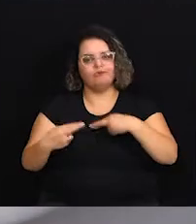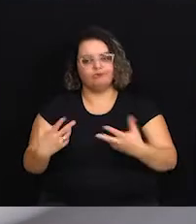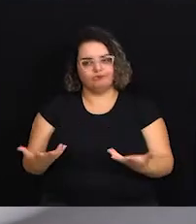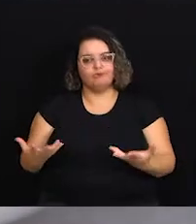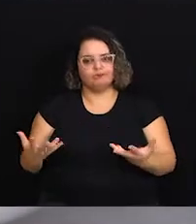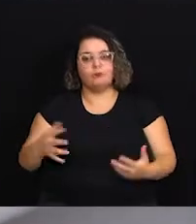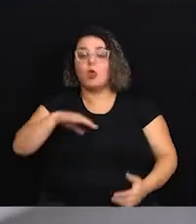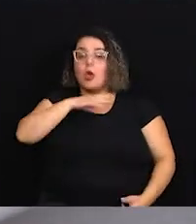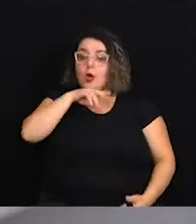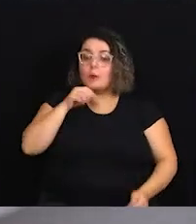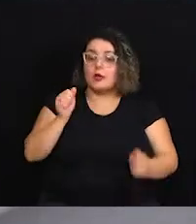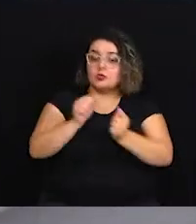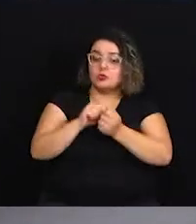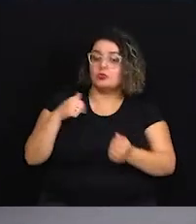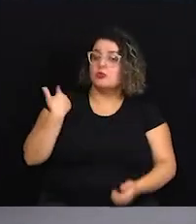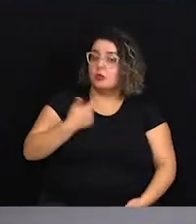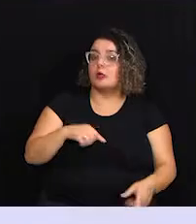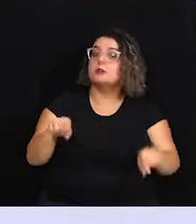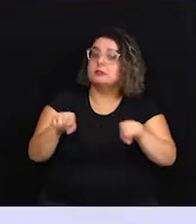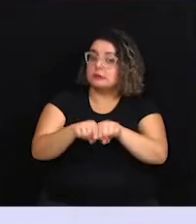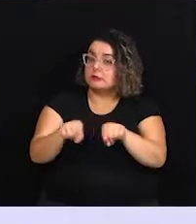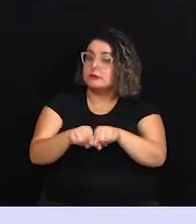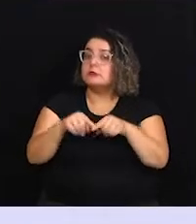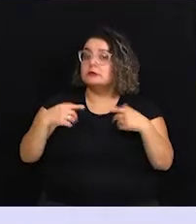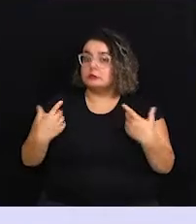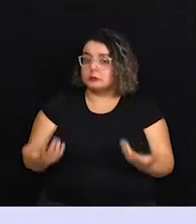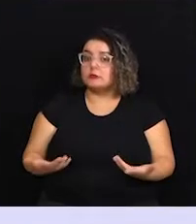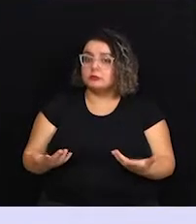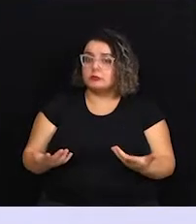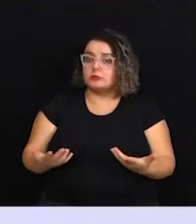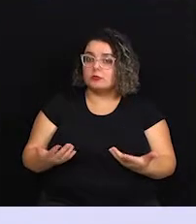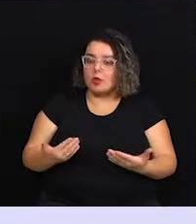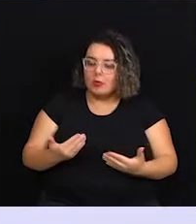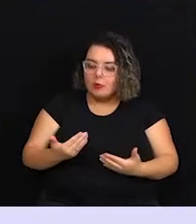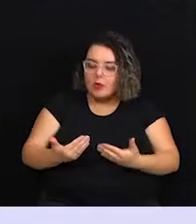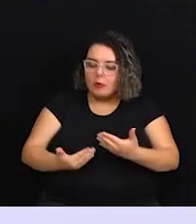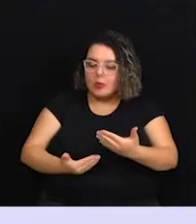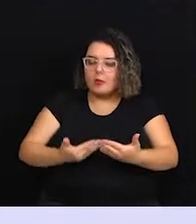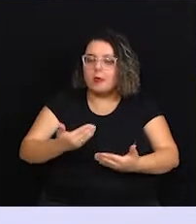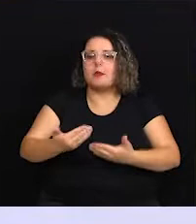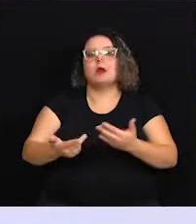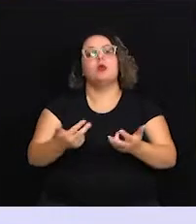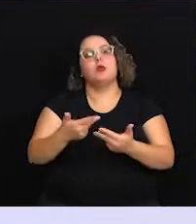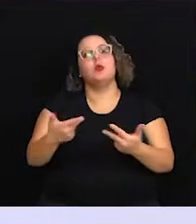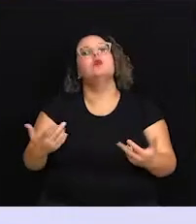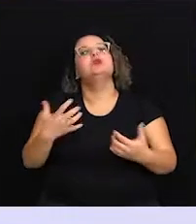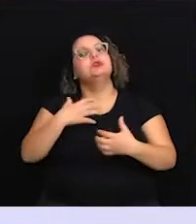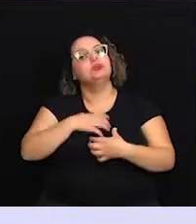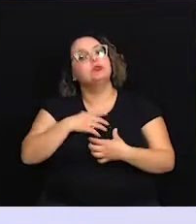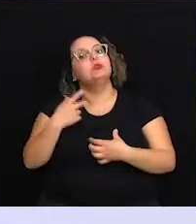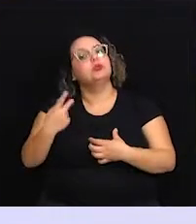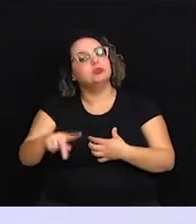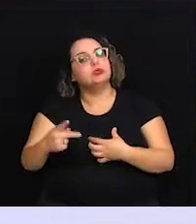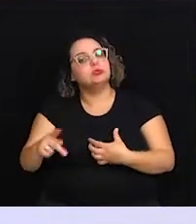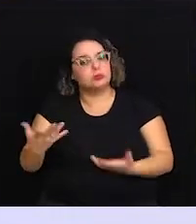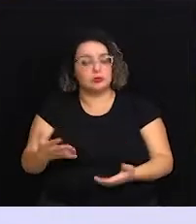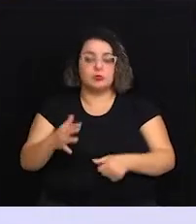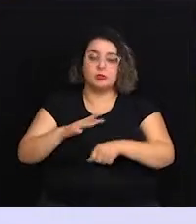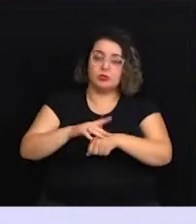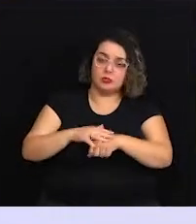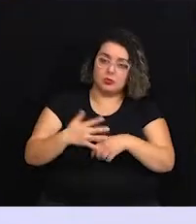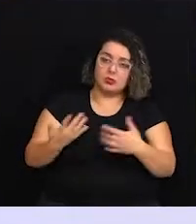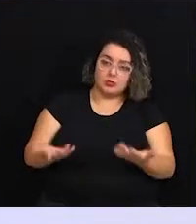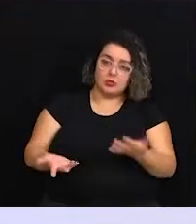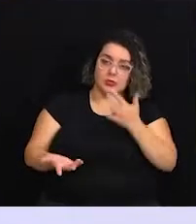relacional desses animais com a gente, eles também foram dividindo com nós algumas questões emocionais e questões de